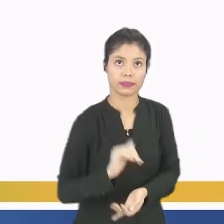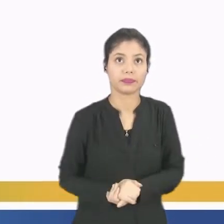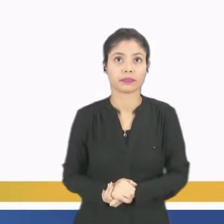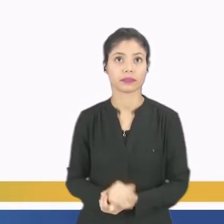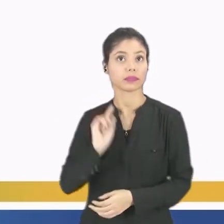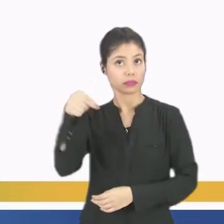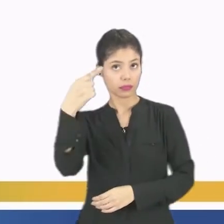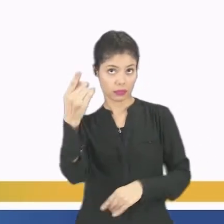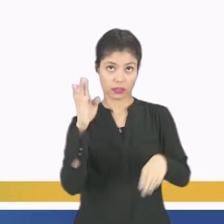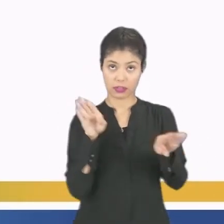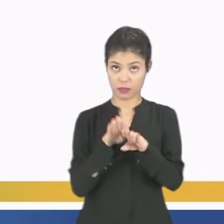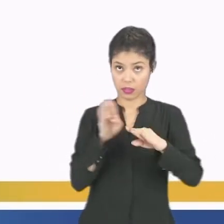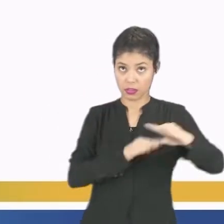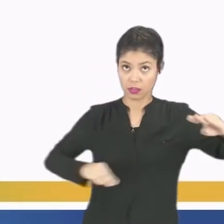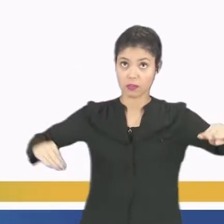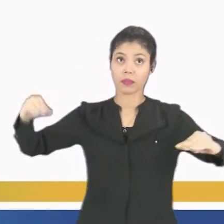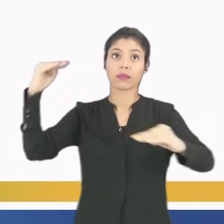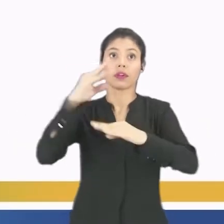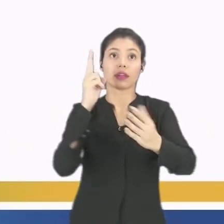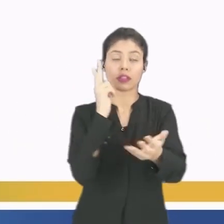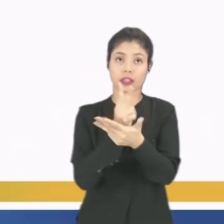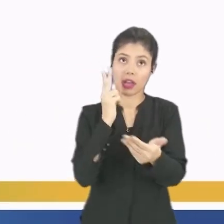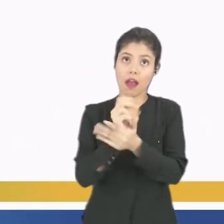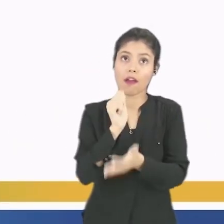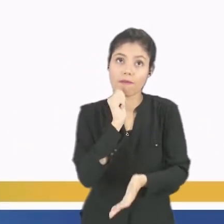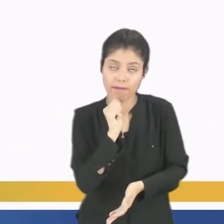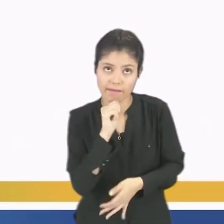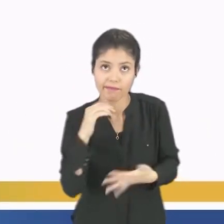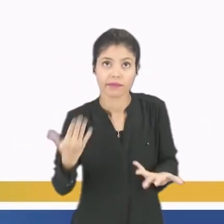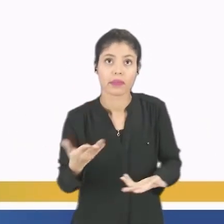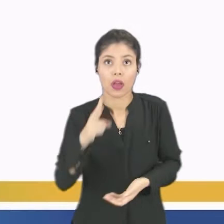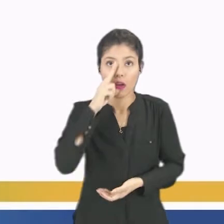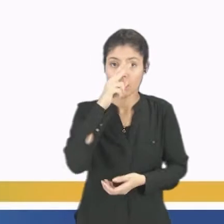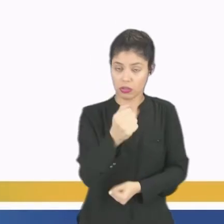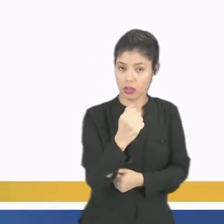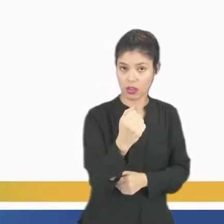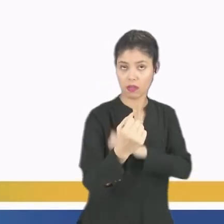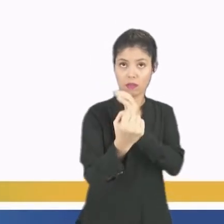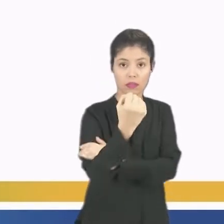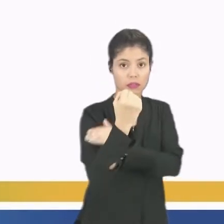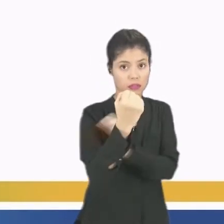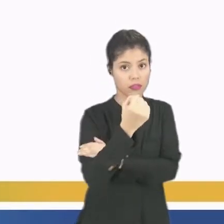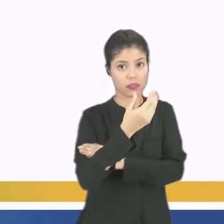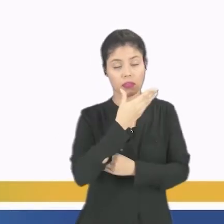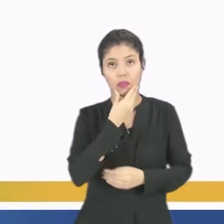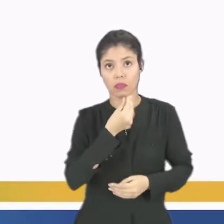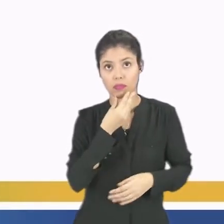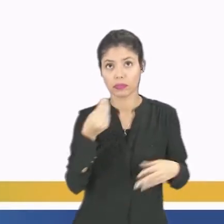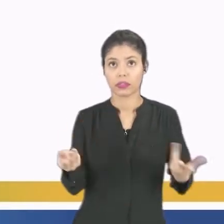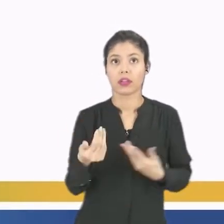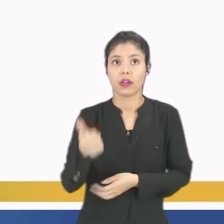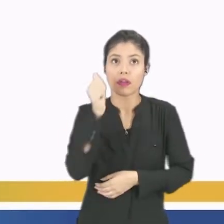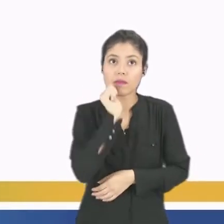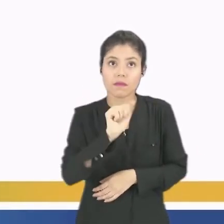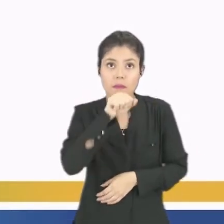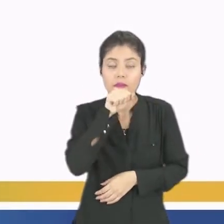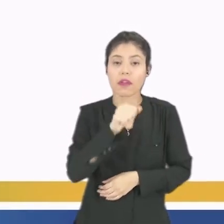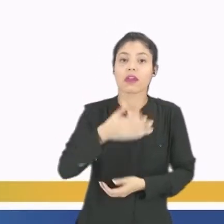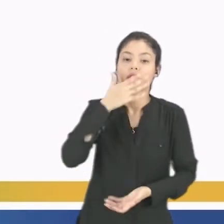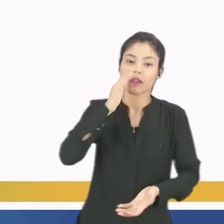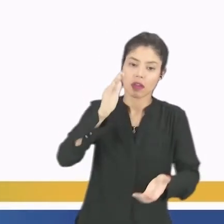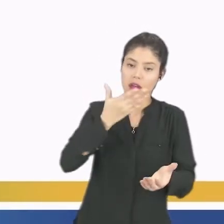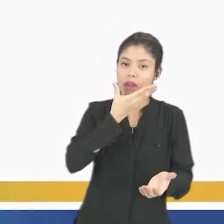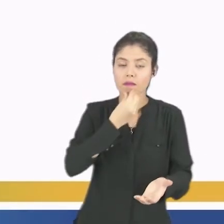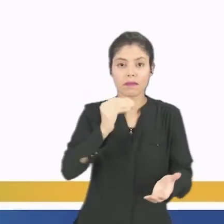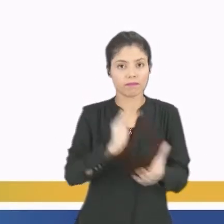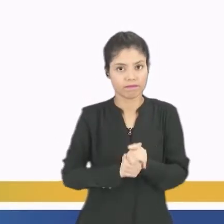além de estarem submetidas, isso ainda ocorre, ao poder de homens de sua família, em geral seus pais e maridos.